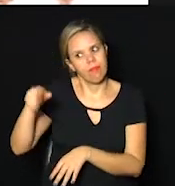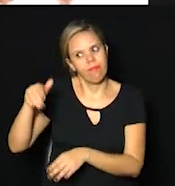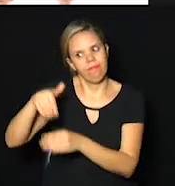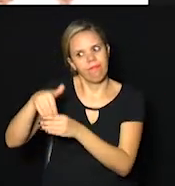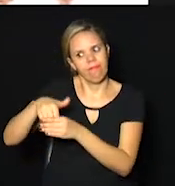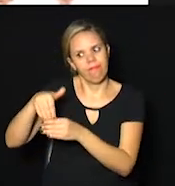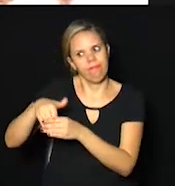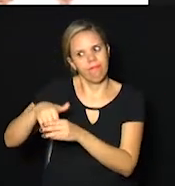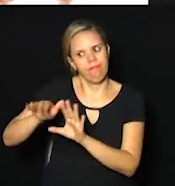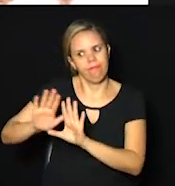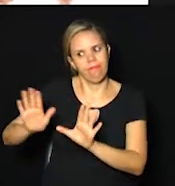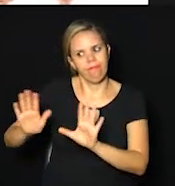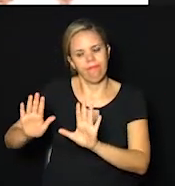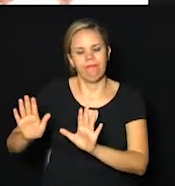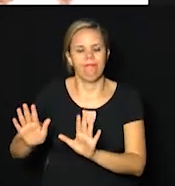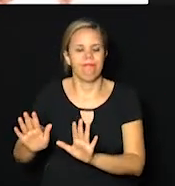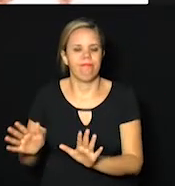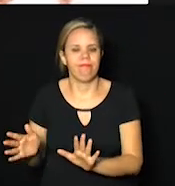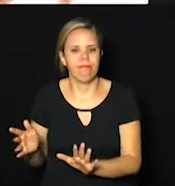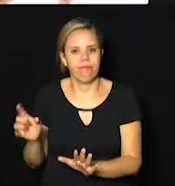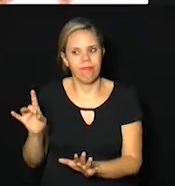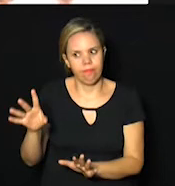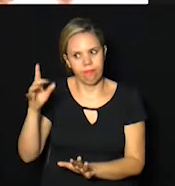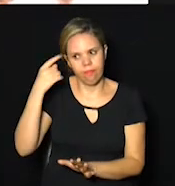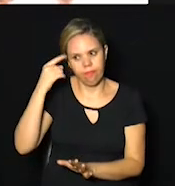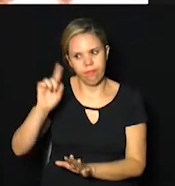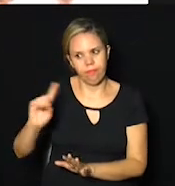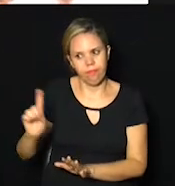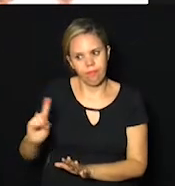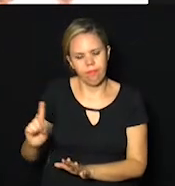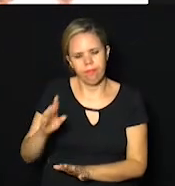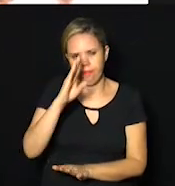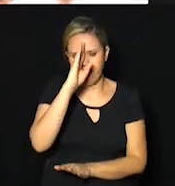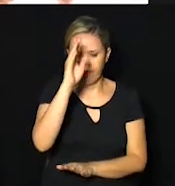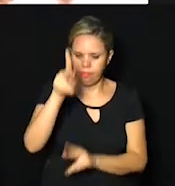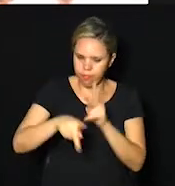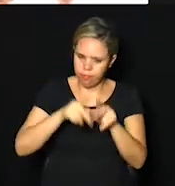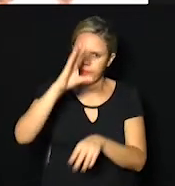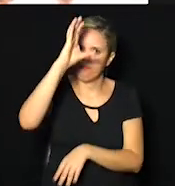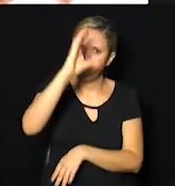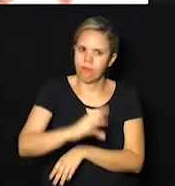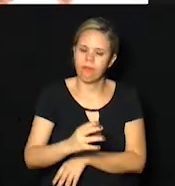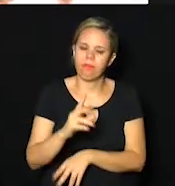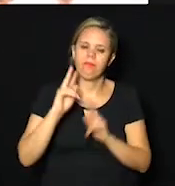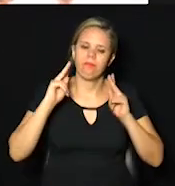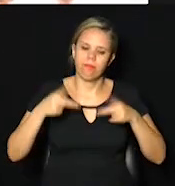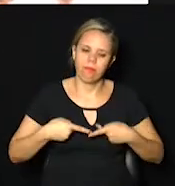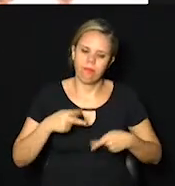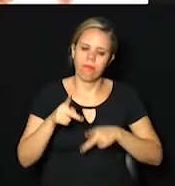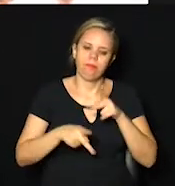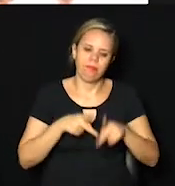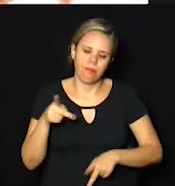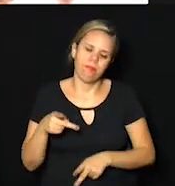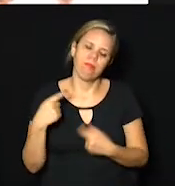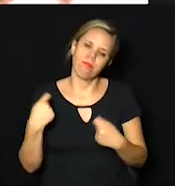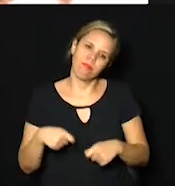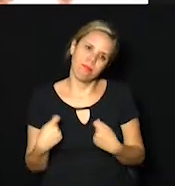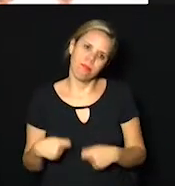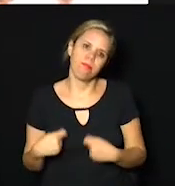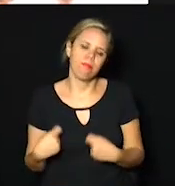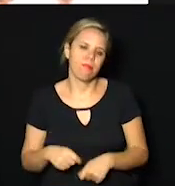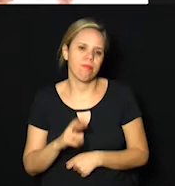elas são eleitores somente. Elas são principalmente cidadãs. Elas precisam